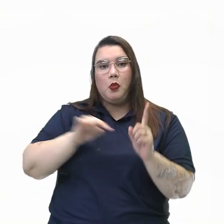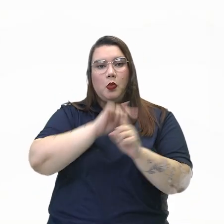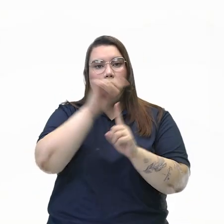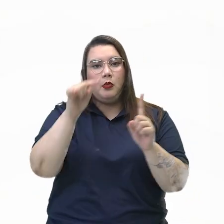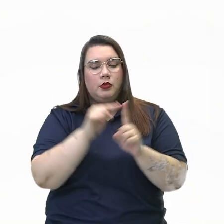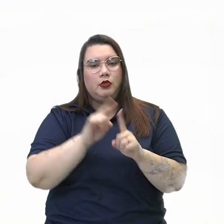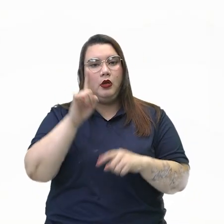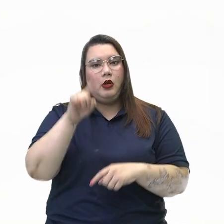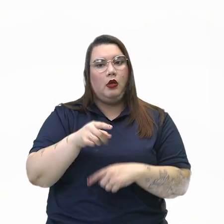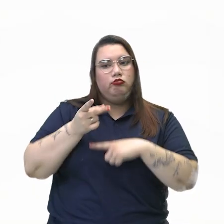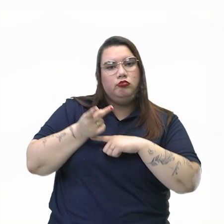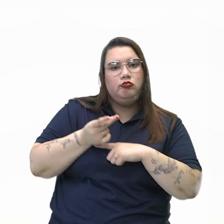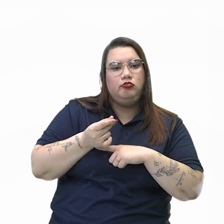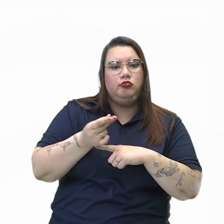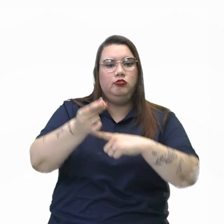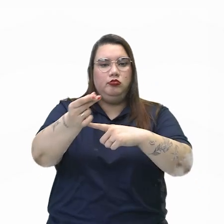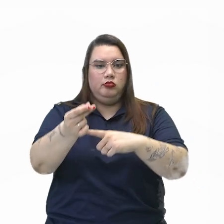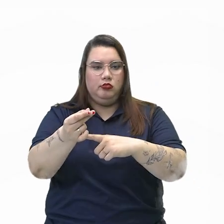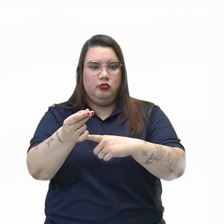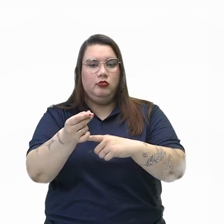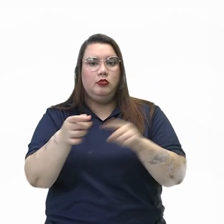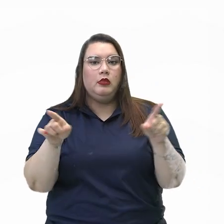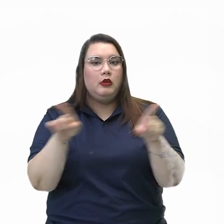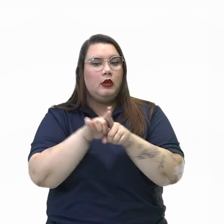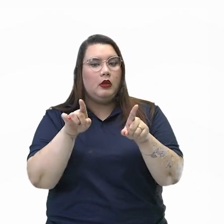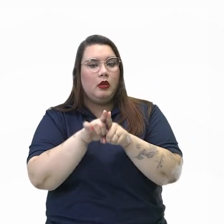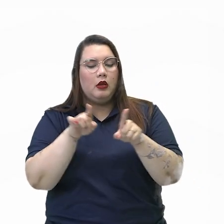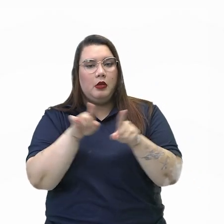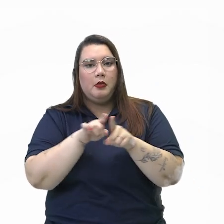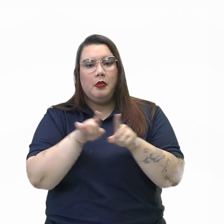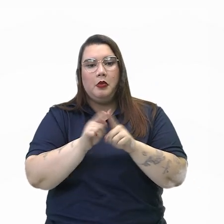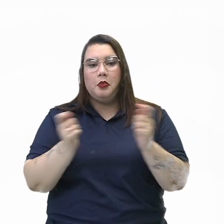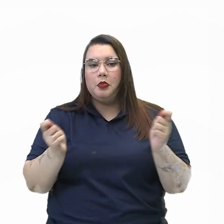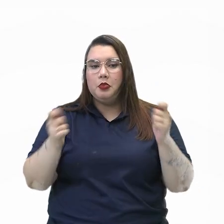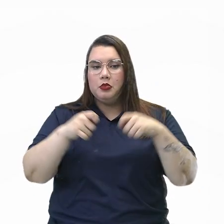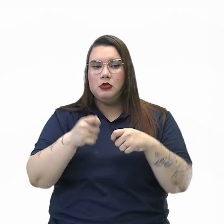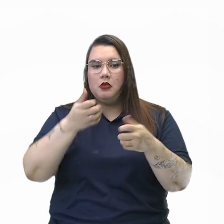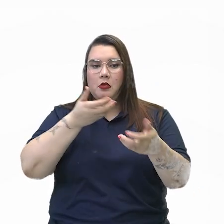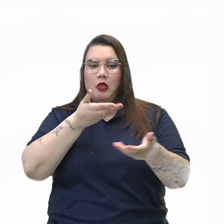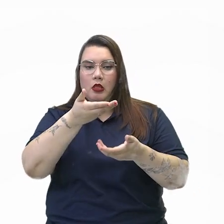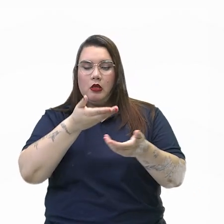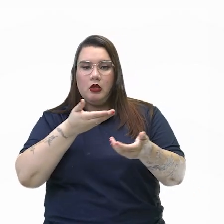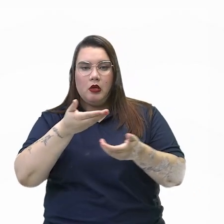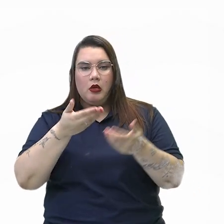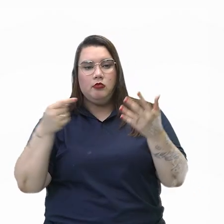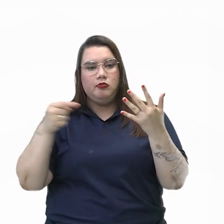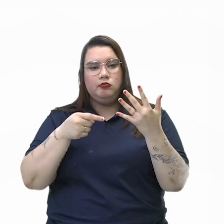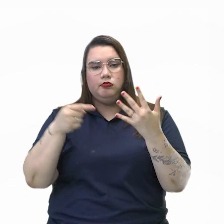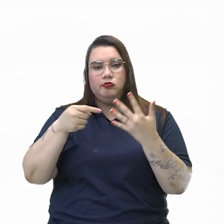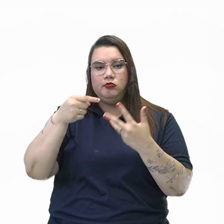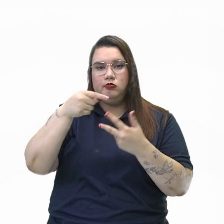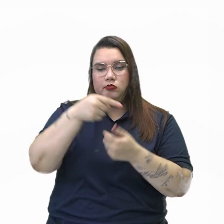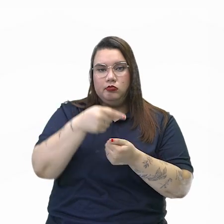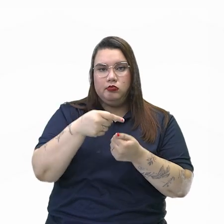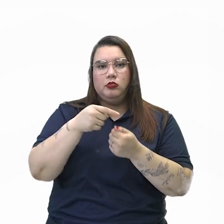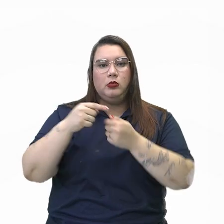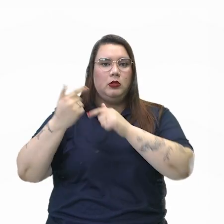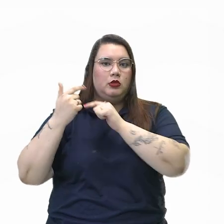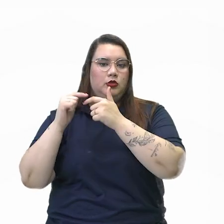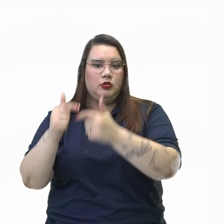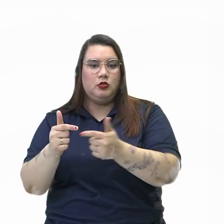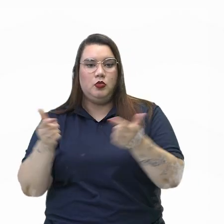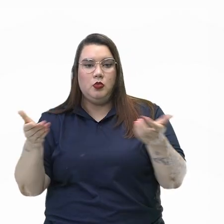visando a sua continuidade. E ainda atender às necessidades